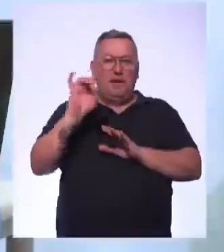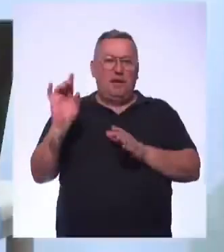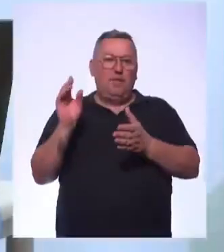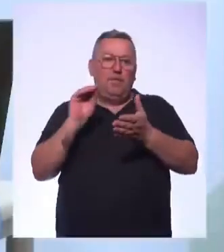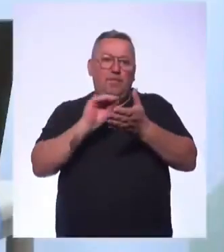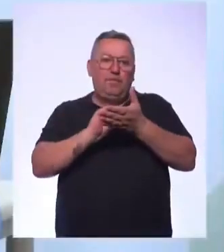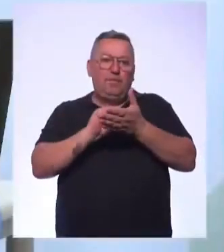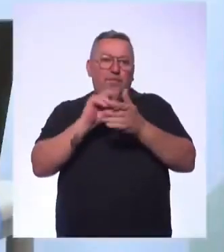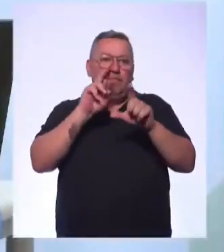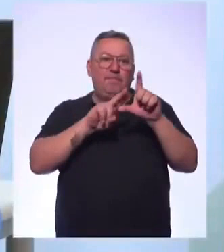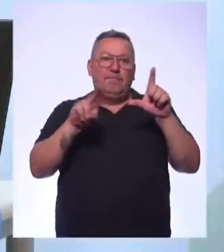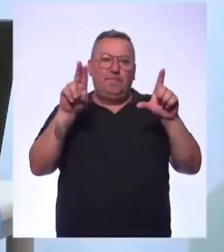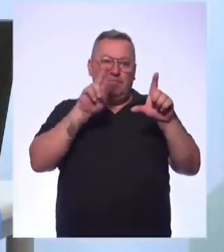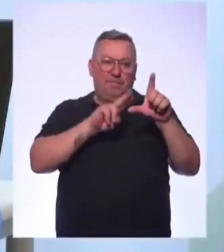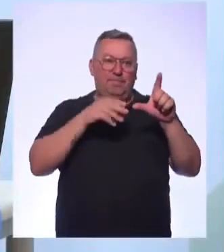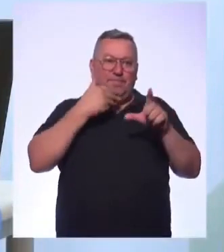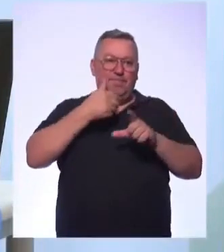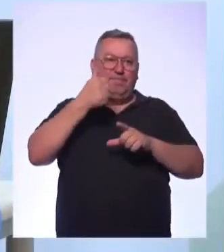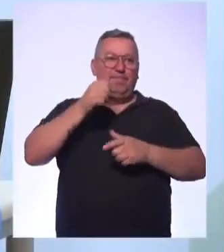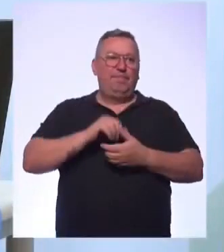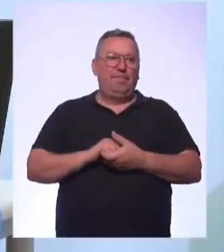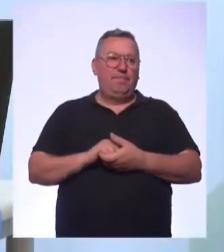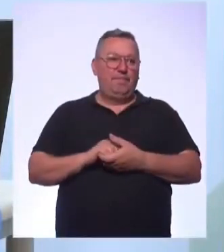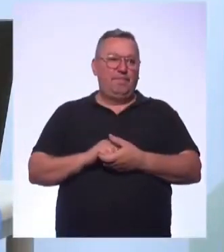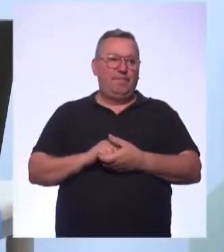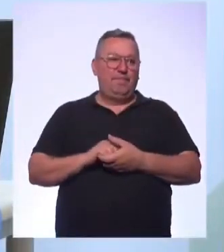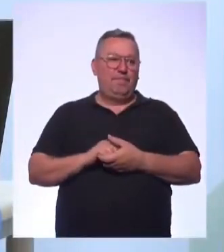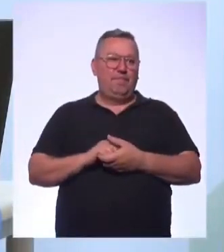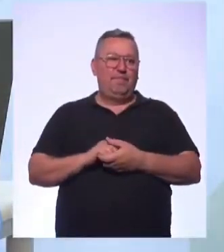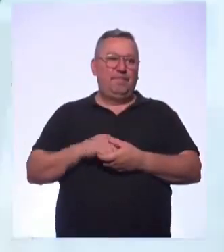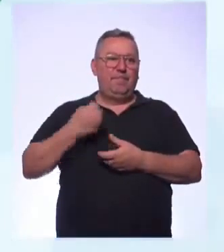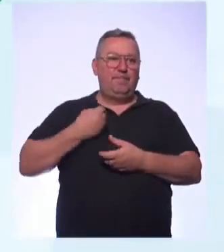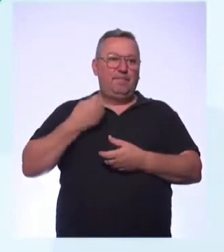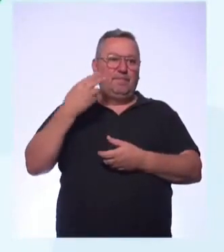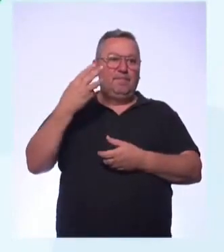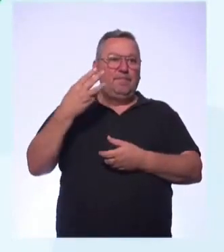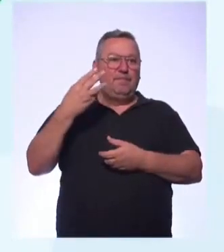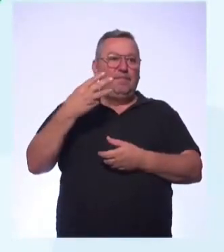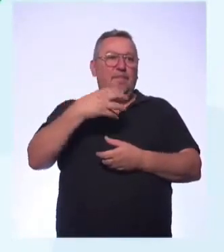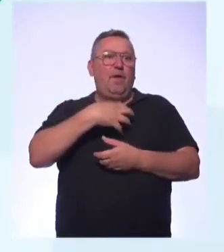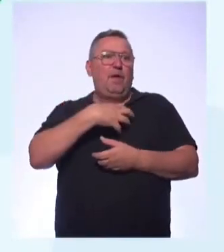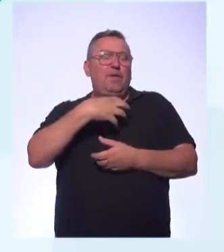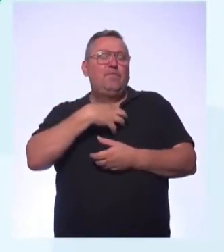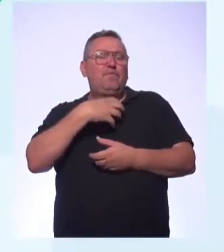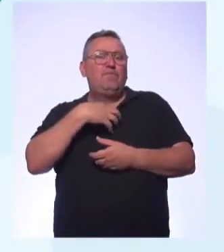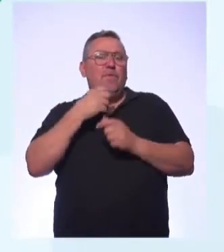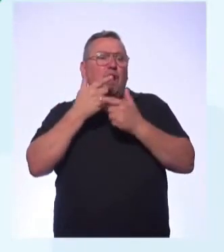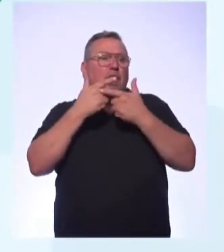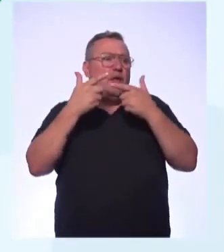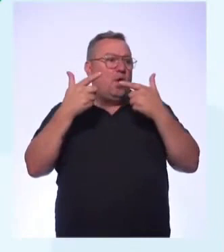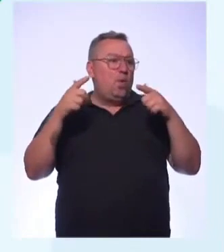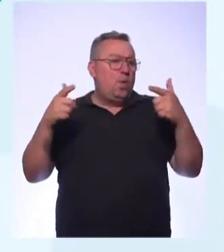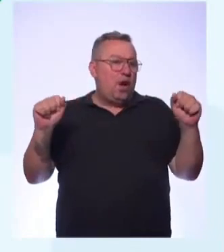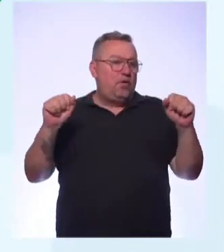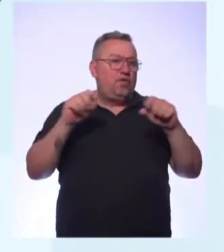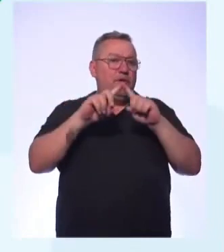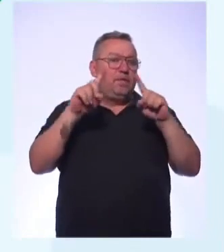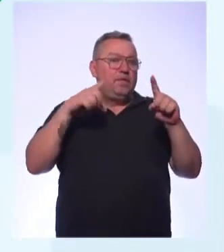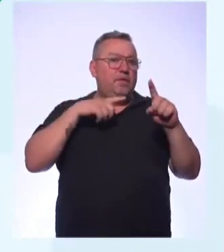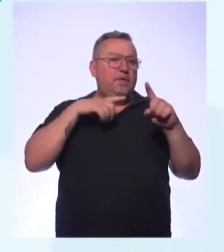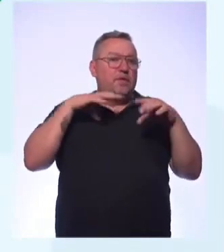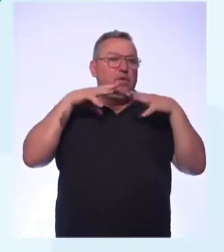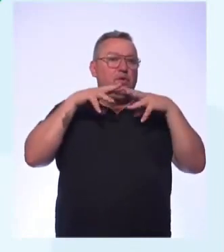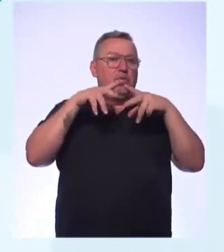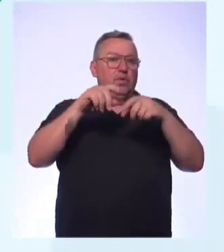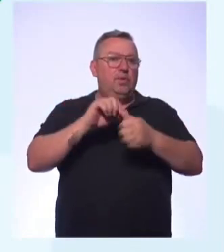daria aí a legenda que achasse melhor. A3, que tipo de linguagem predomina no gênero em estudo? Verbal,